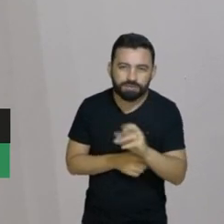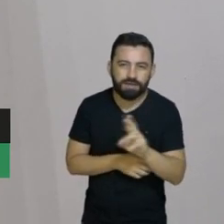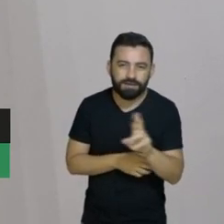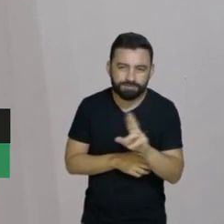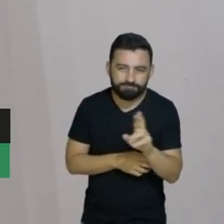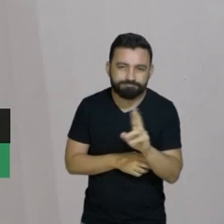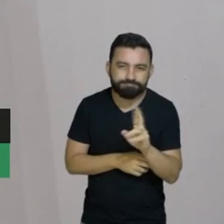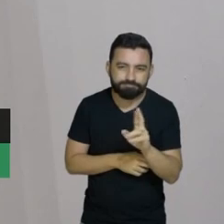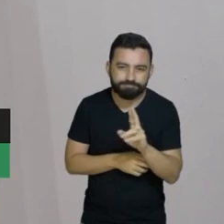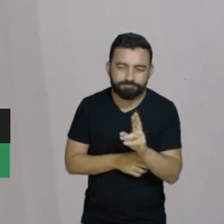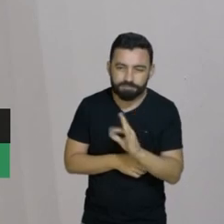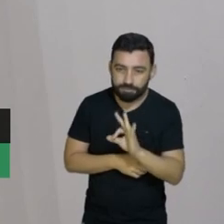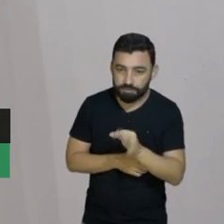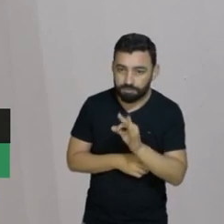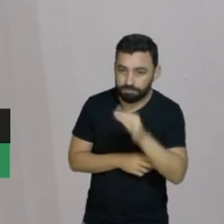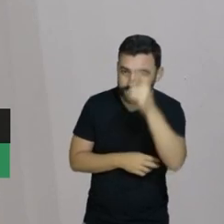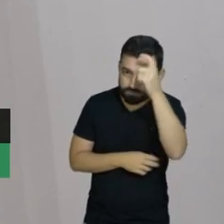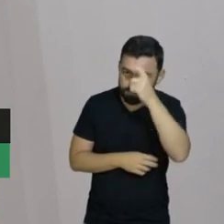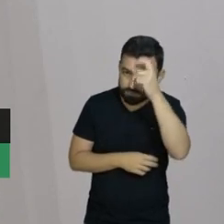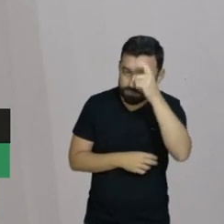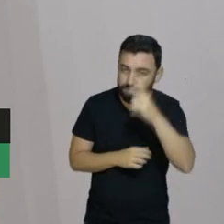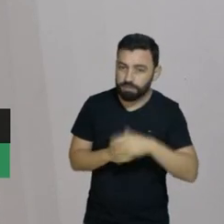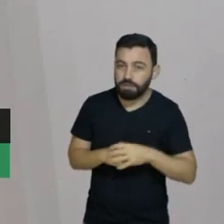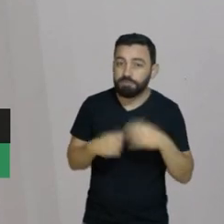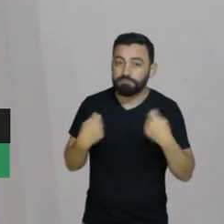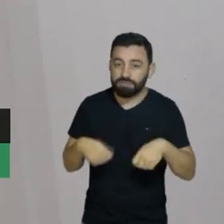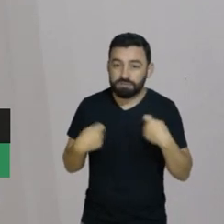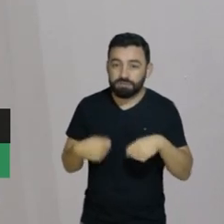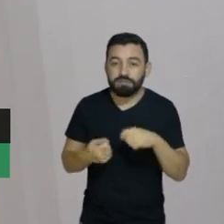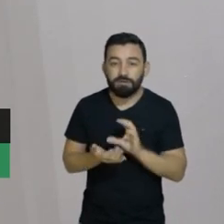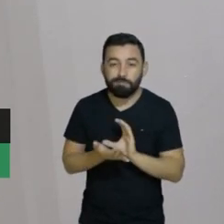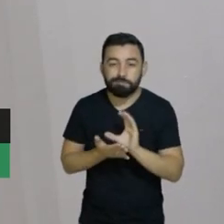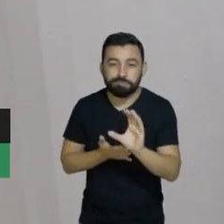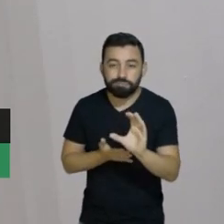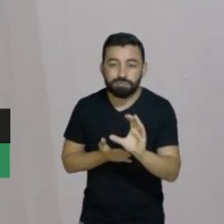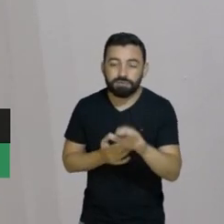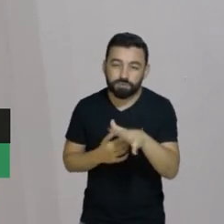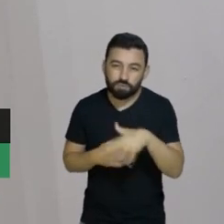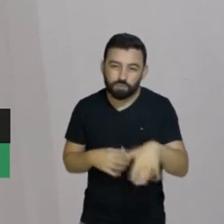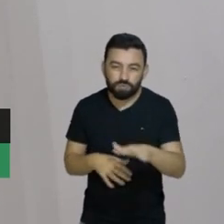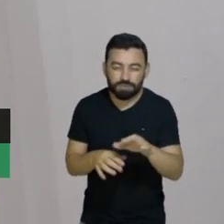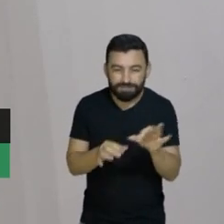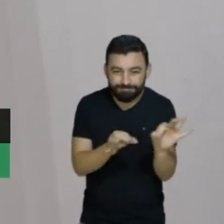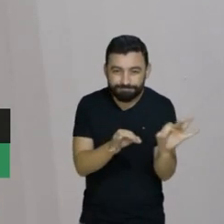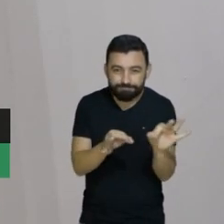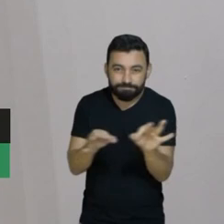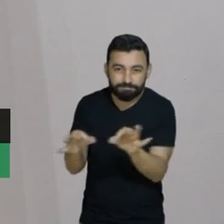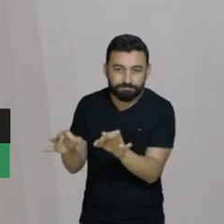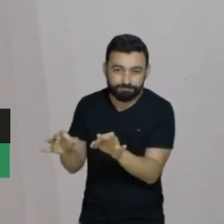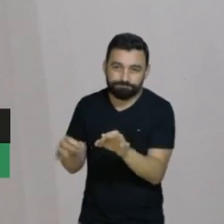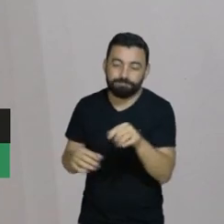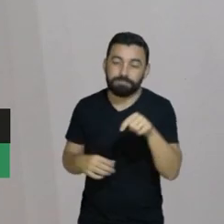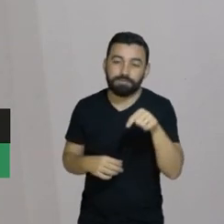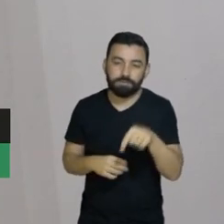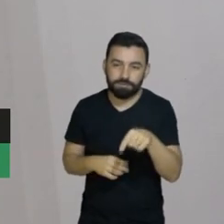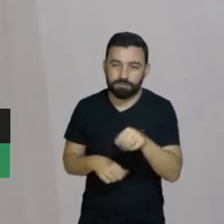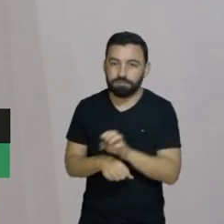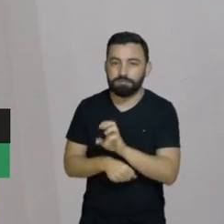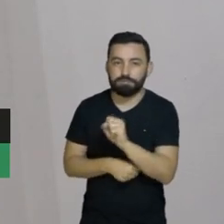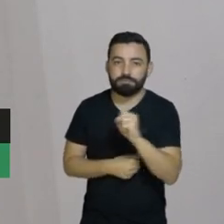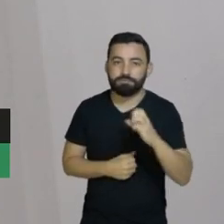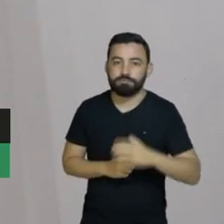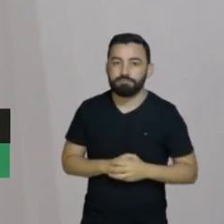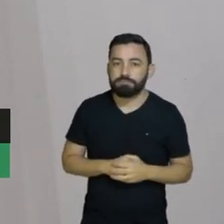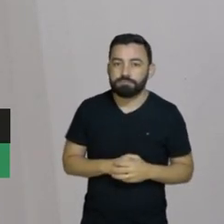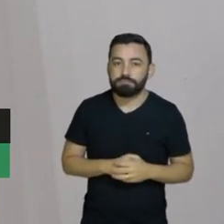deputado Skudlak, para serem implementadas na sua plenitude no nosso estado de Santa Catarina. E